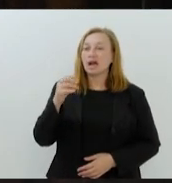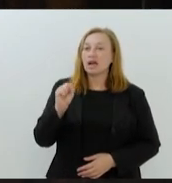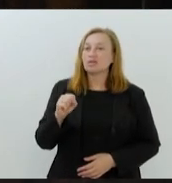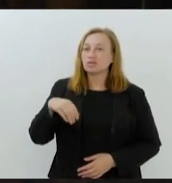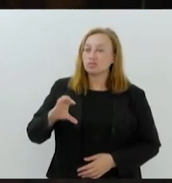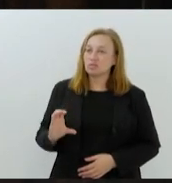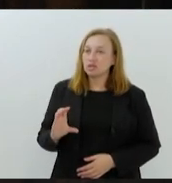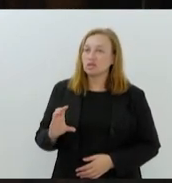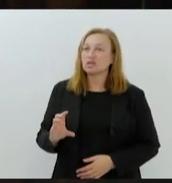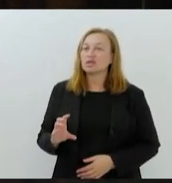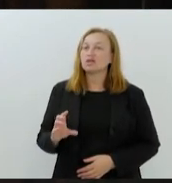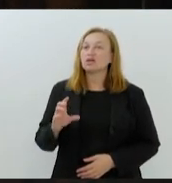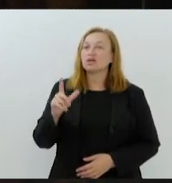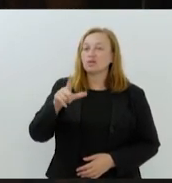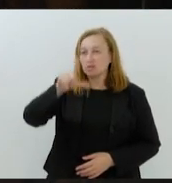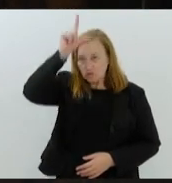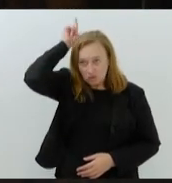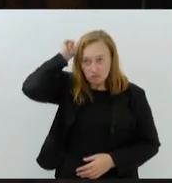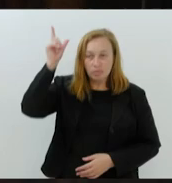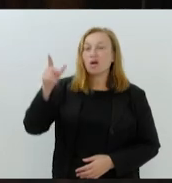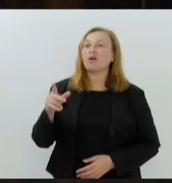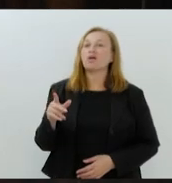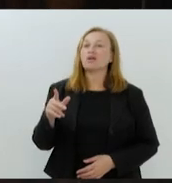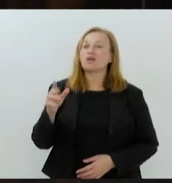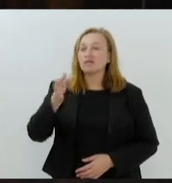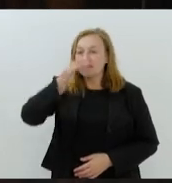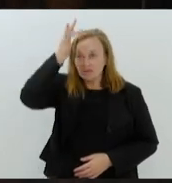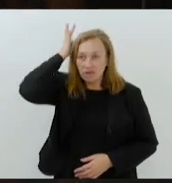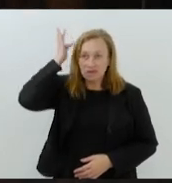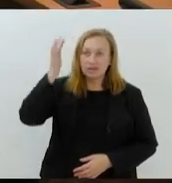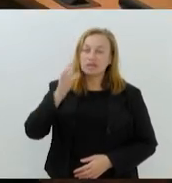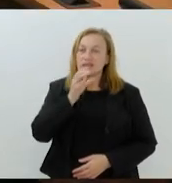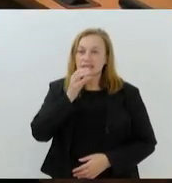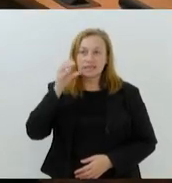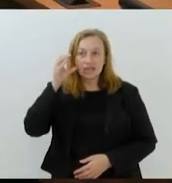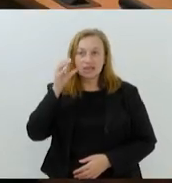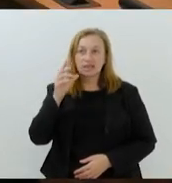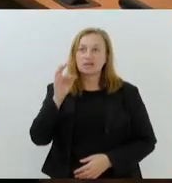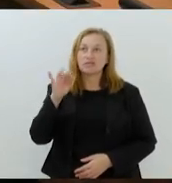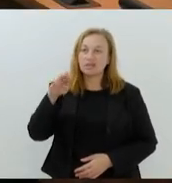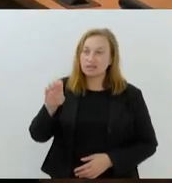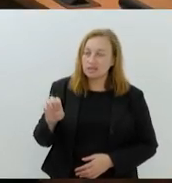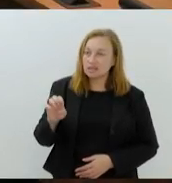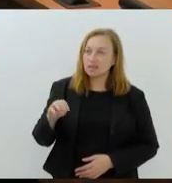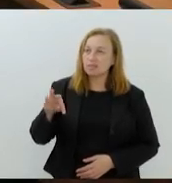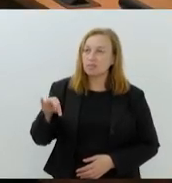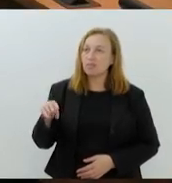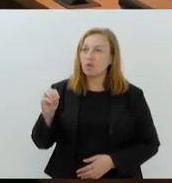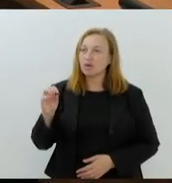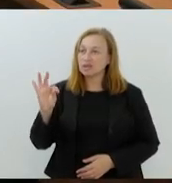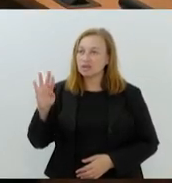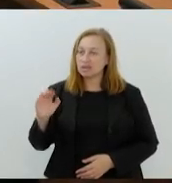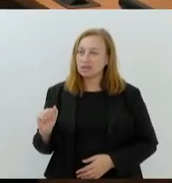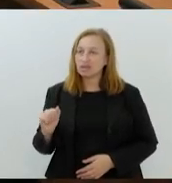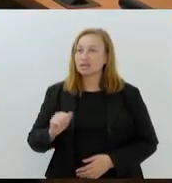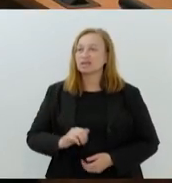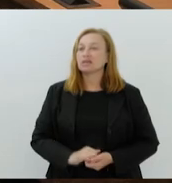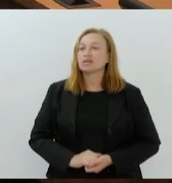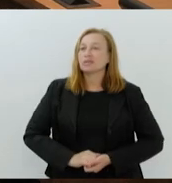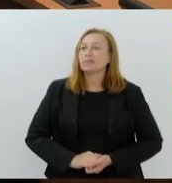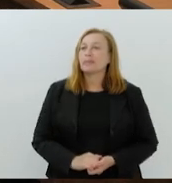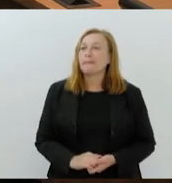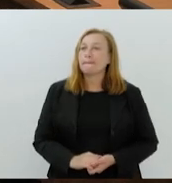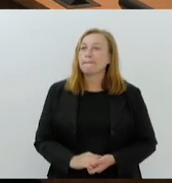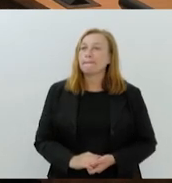Paulo, Marta Rocha, Fred Pacheco, Cega Jordão, Franciane Mota. Obrigada, presidente.